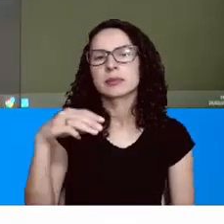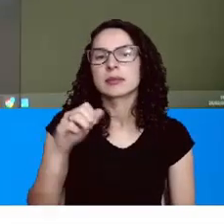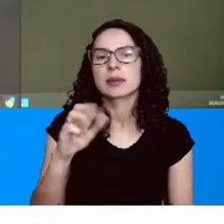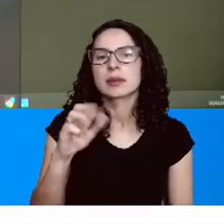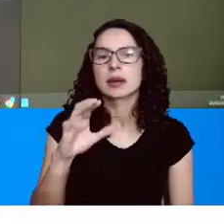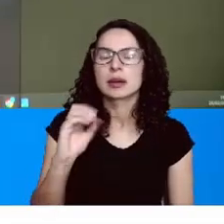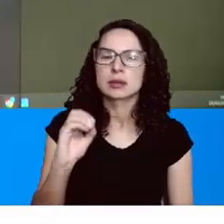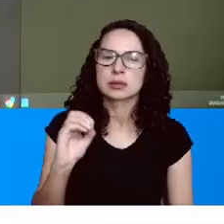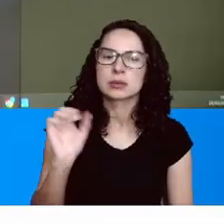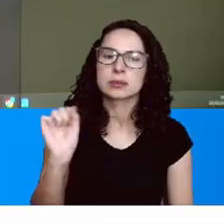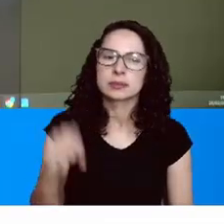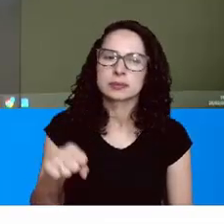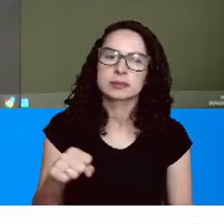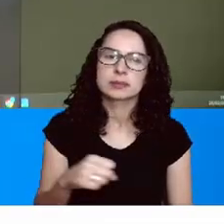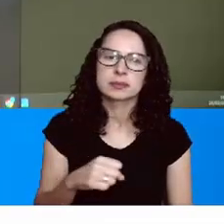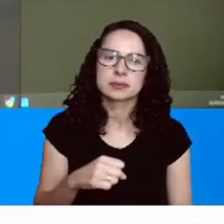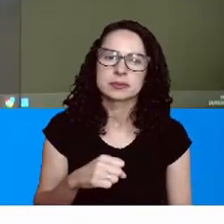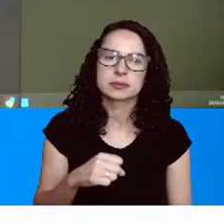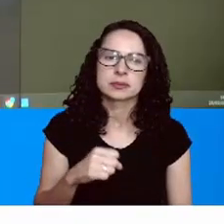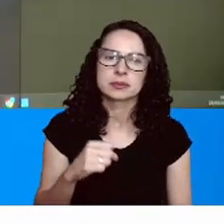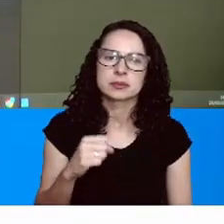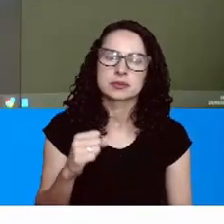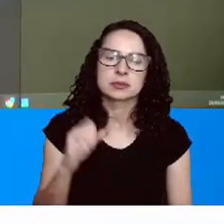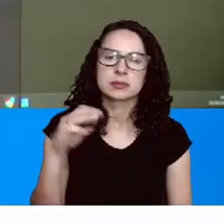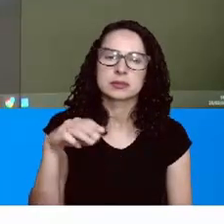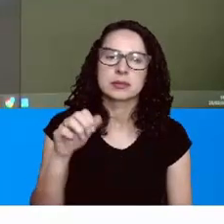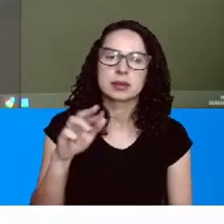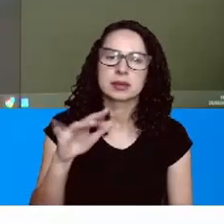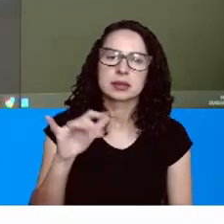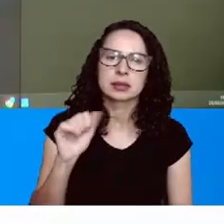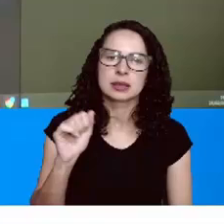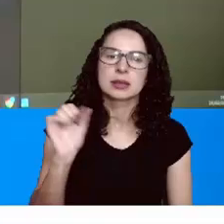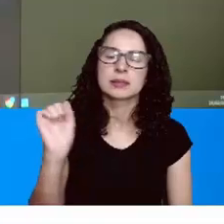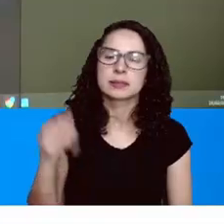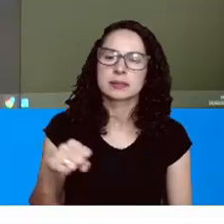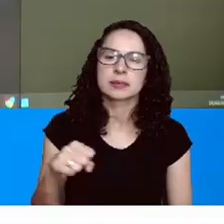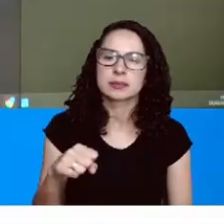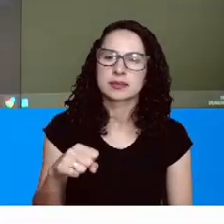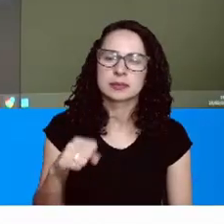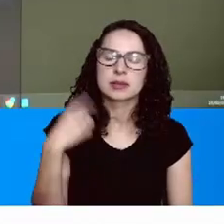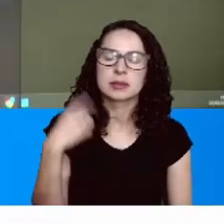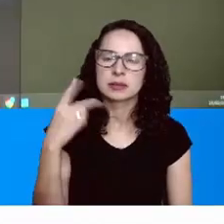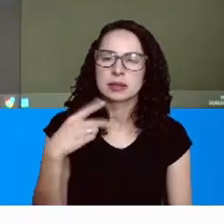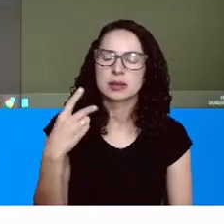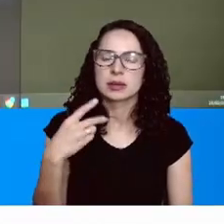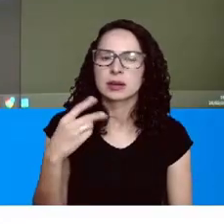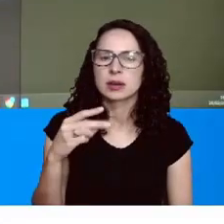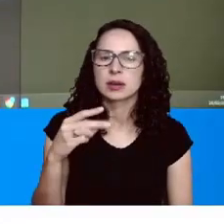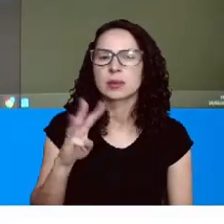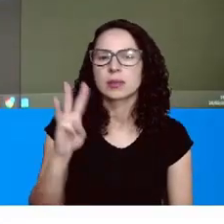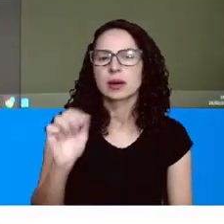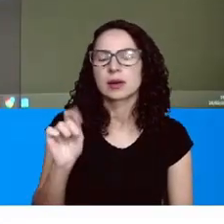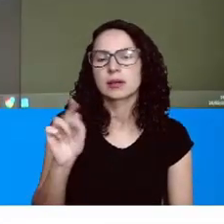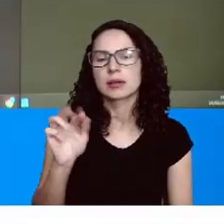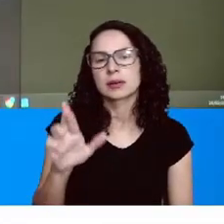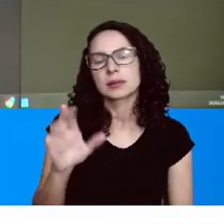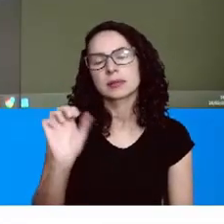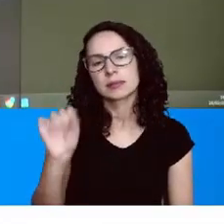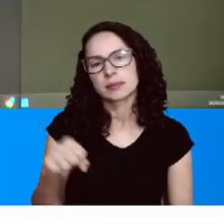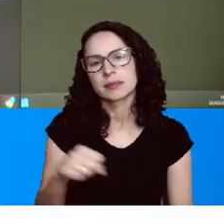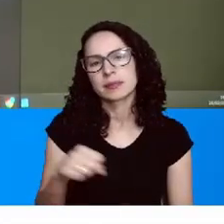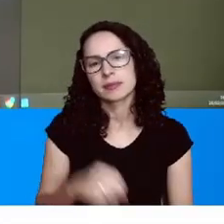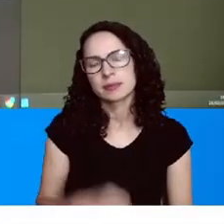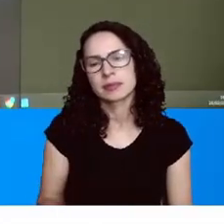Sim. Vereadora Marília Martins. Sim. Vereador Walker Souza. Sim.